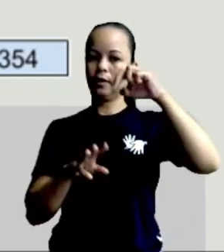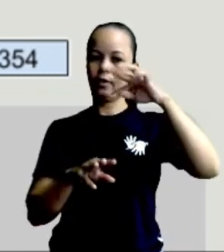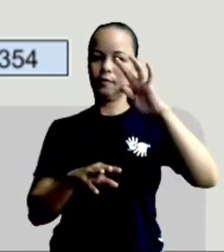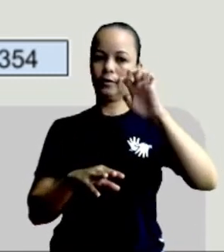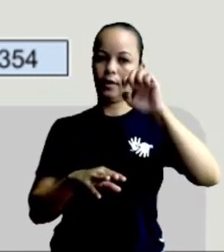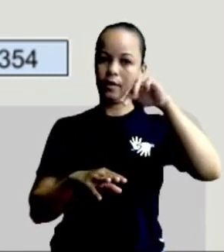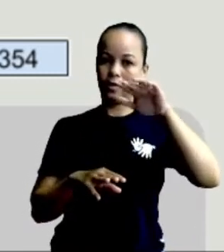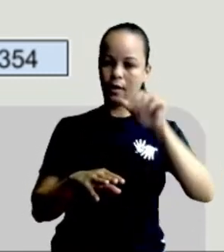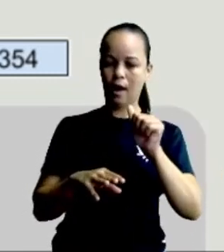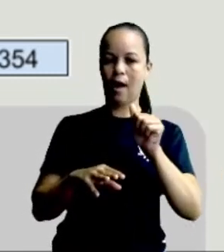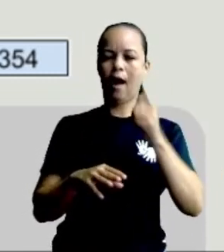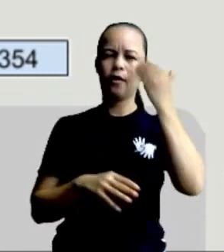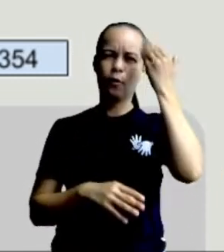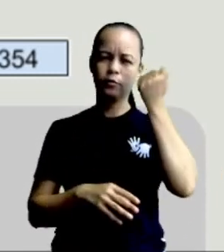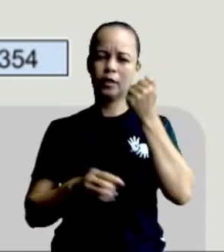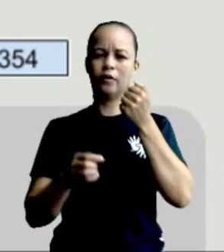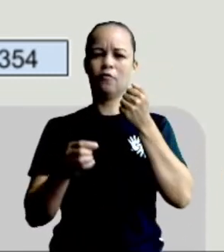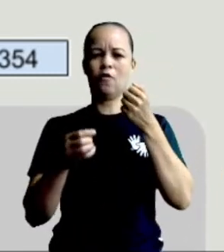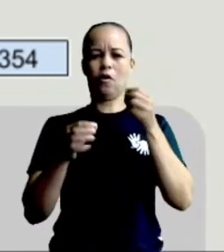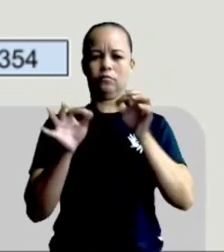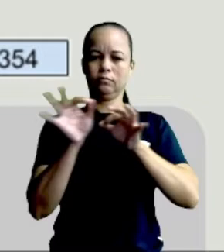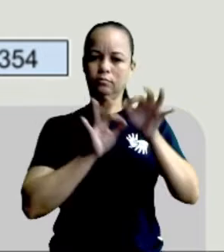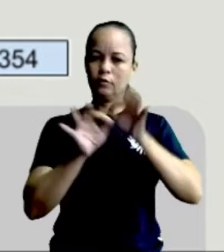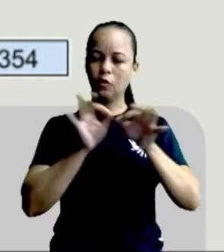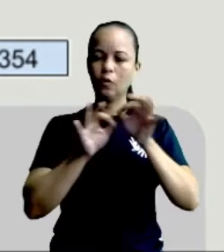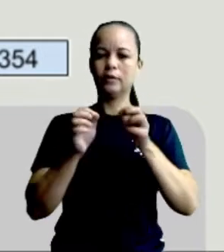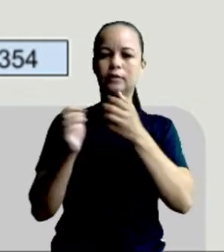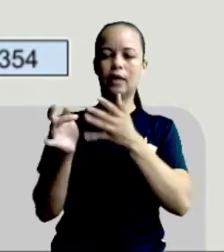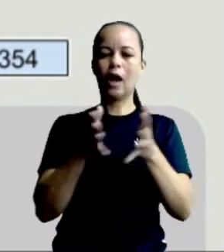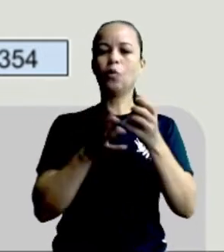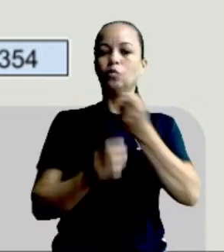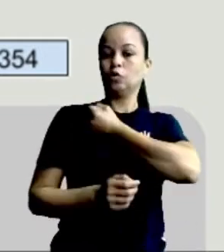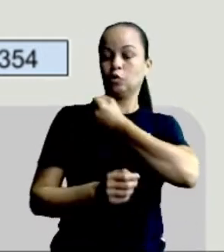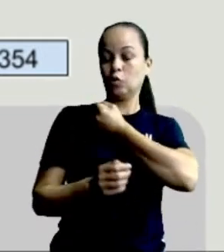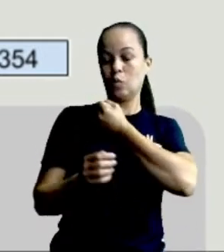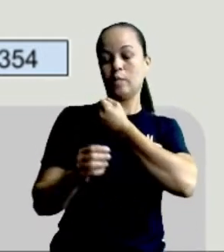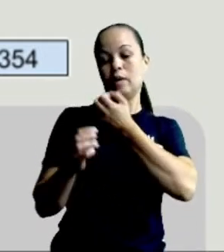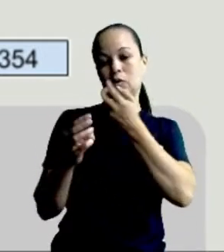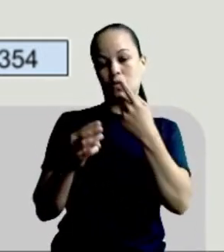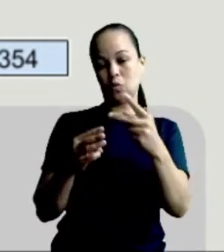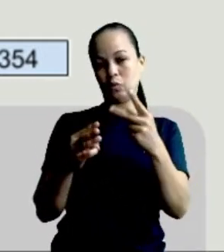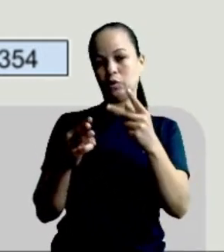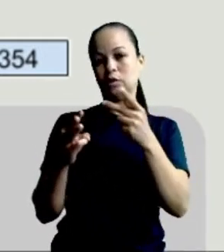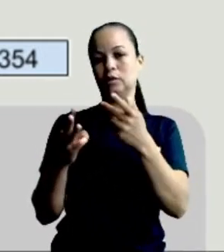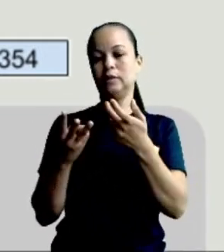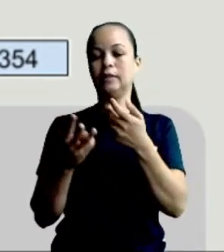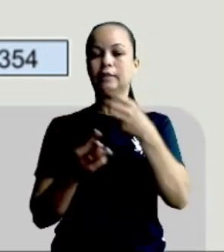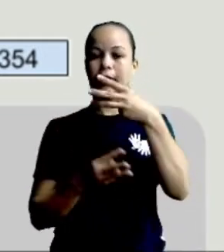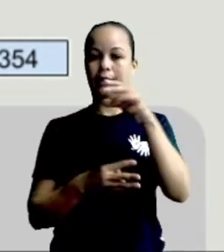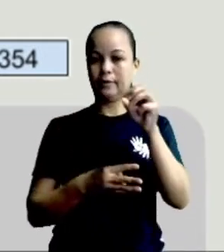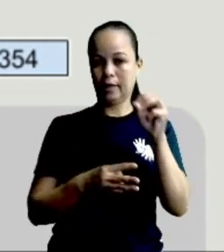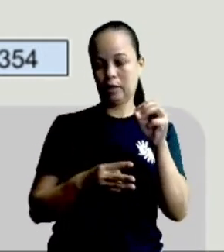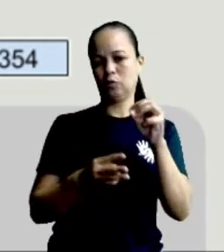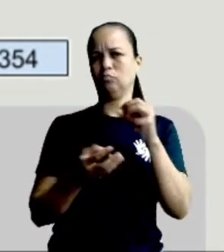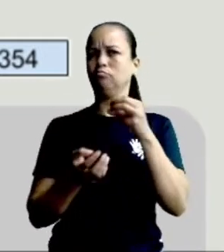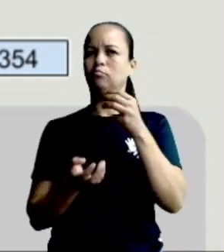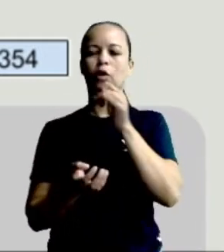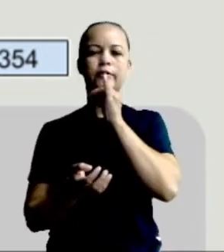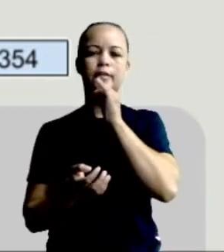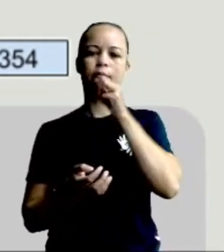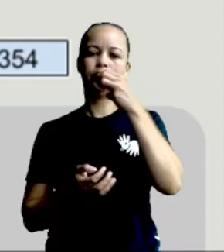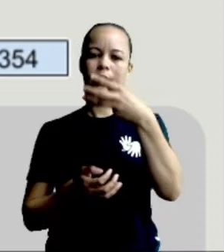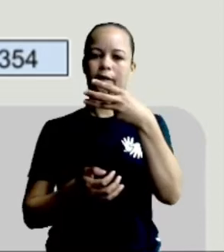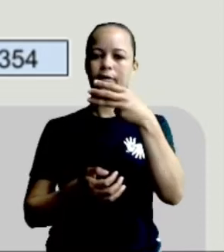números aí acima de 300, 301, 302, não necessariamente esse que eu estou falando, porque eu não tenho 0